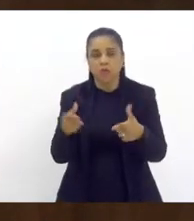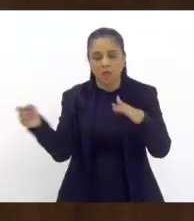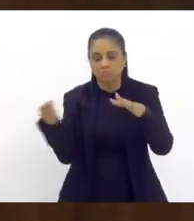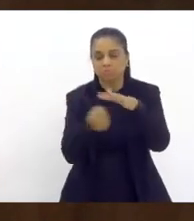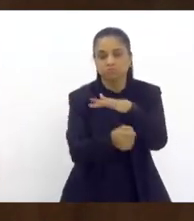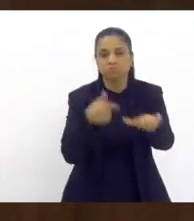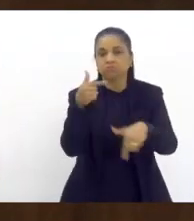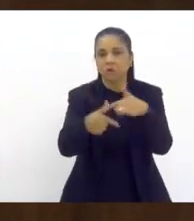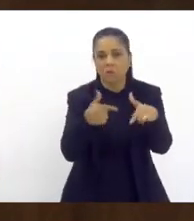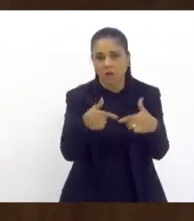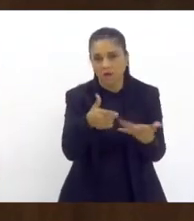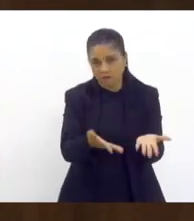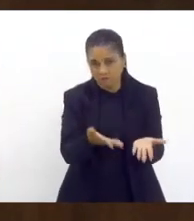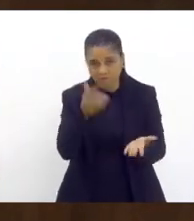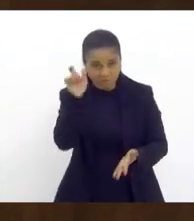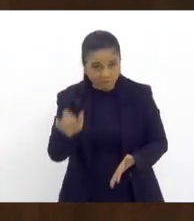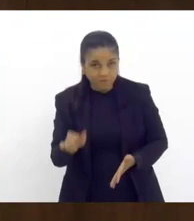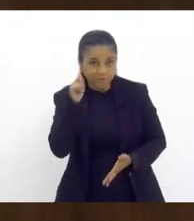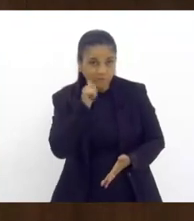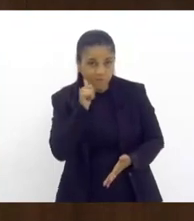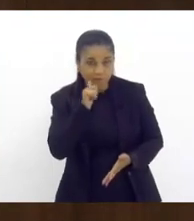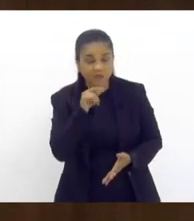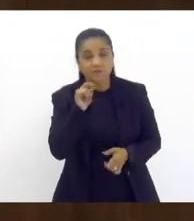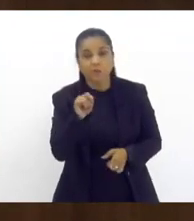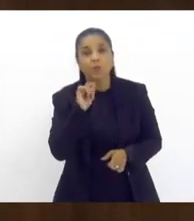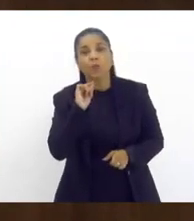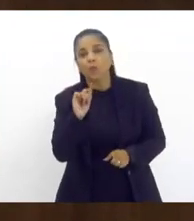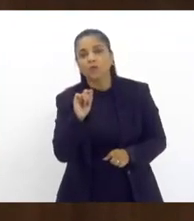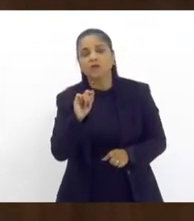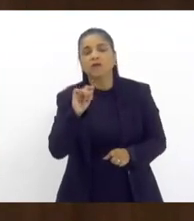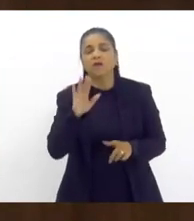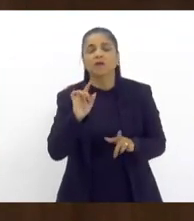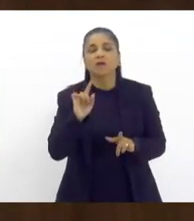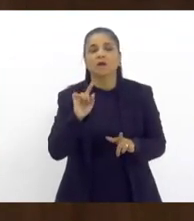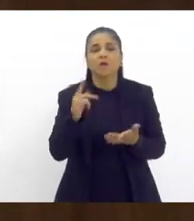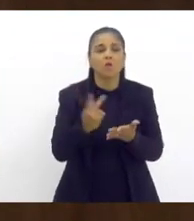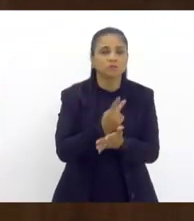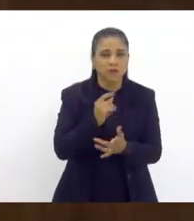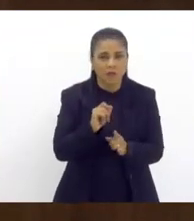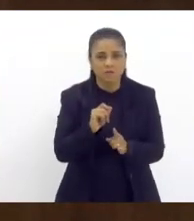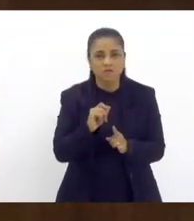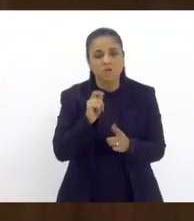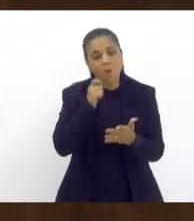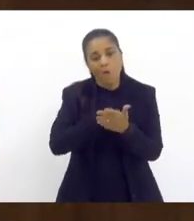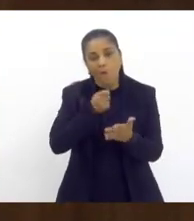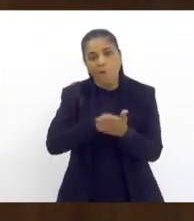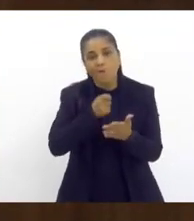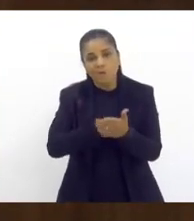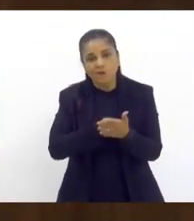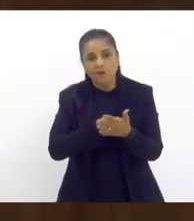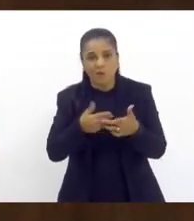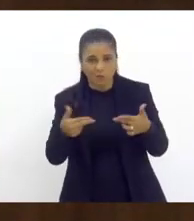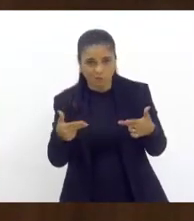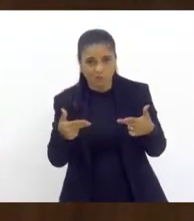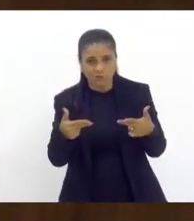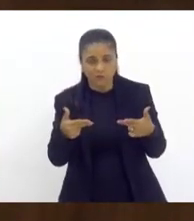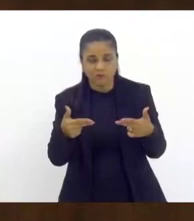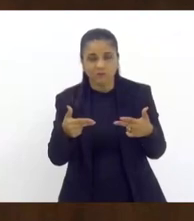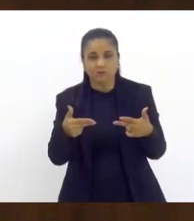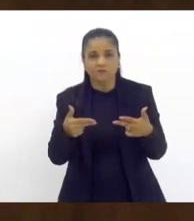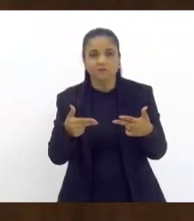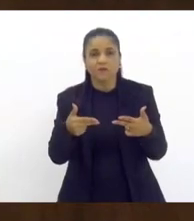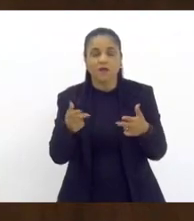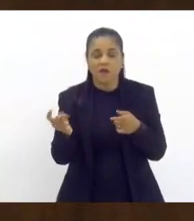dessas mulheres. Uma das coisas que prendem e até às vezes, muitas das vezes, obriga essas mulheres a